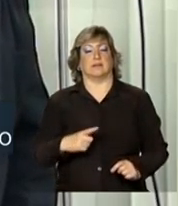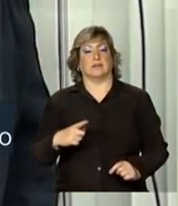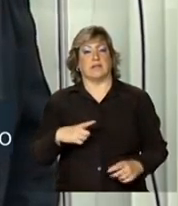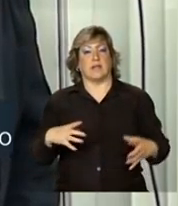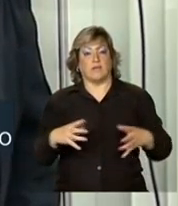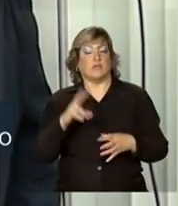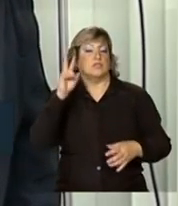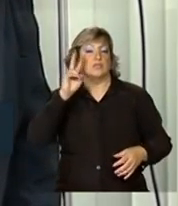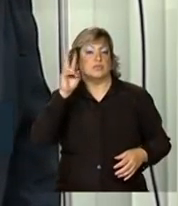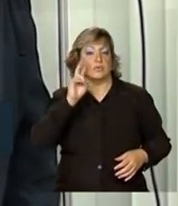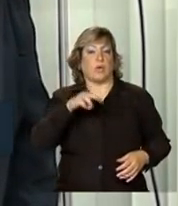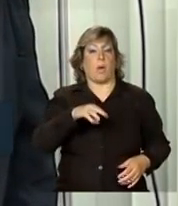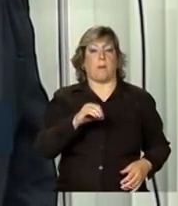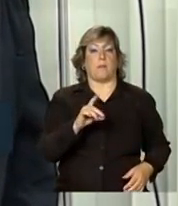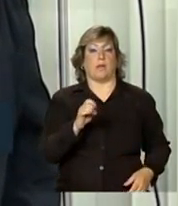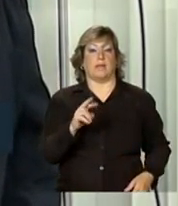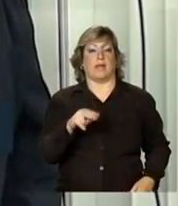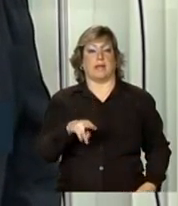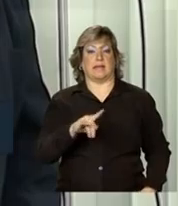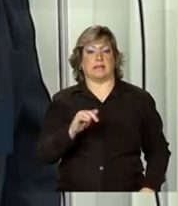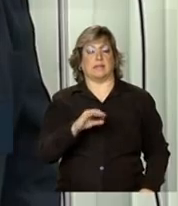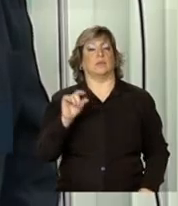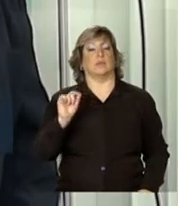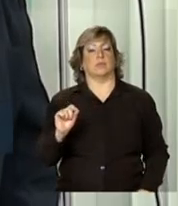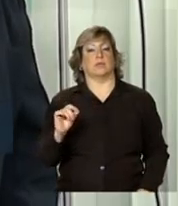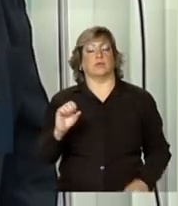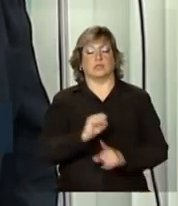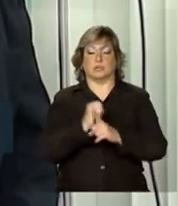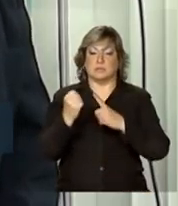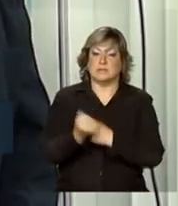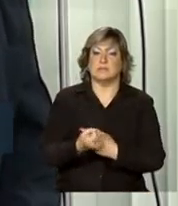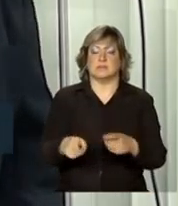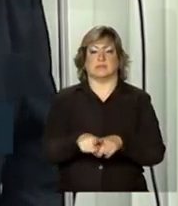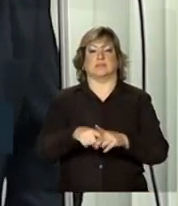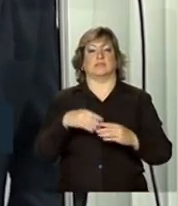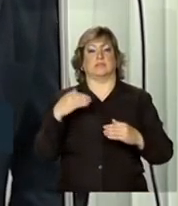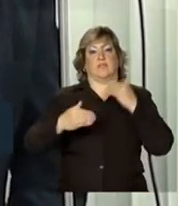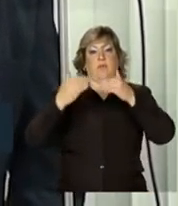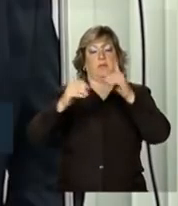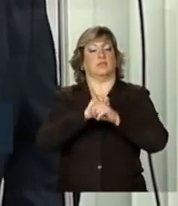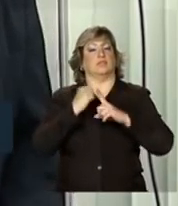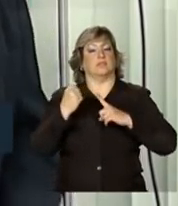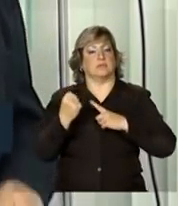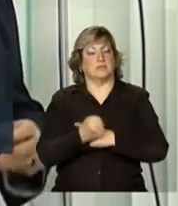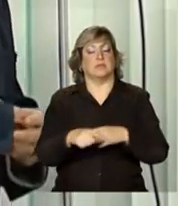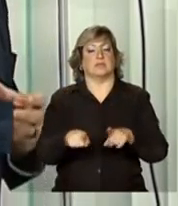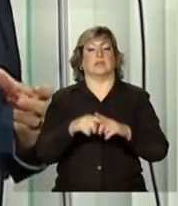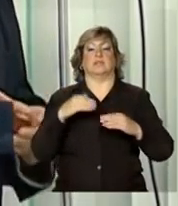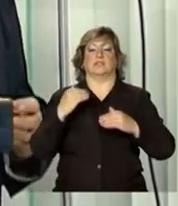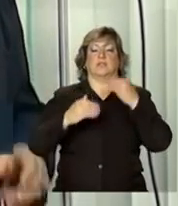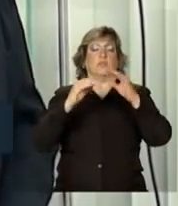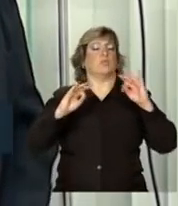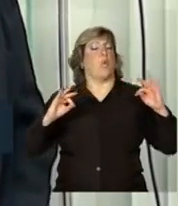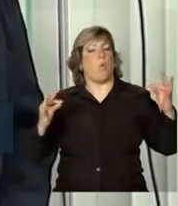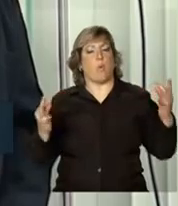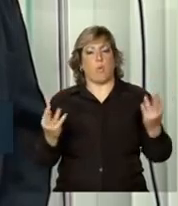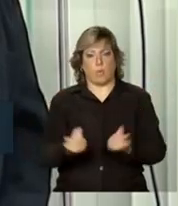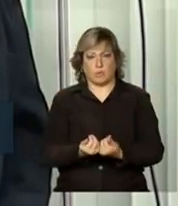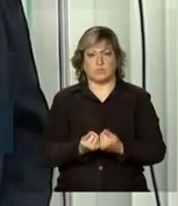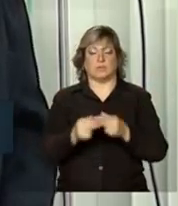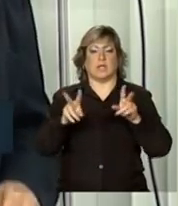na modernização da sociedade, no desenvolvimento social, no desenvolvimento de todas